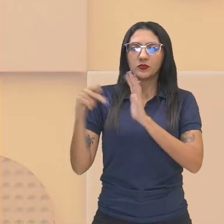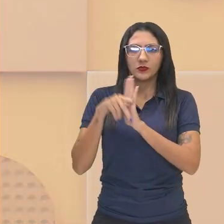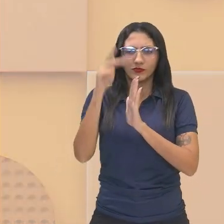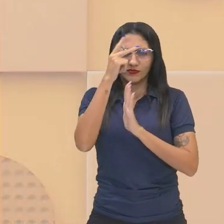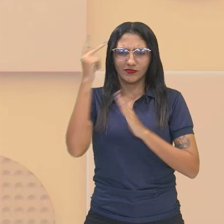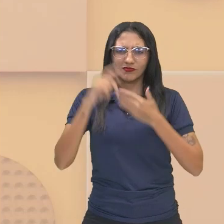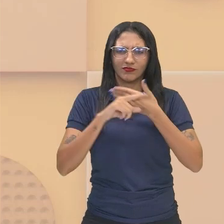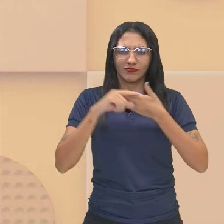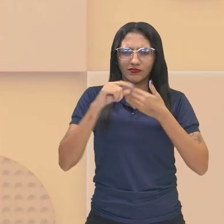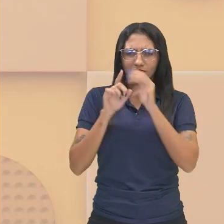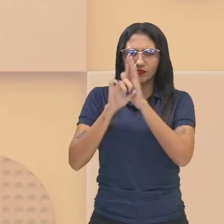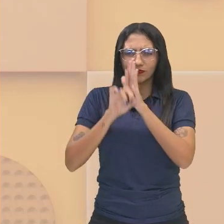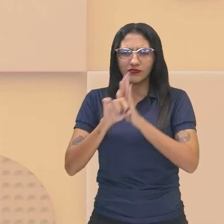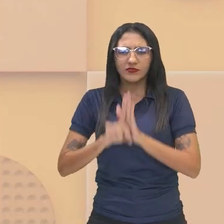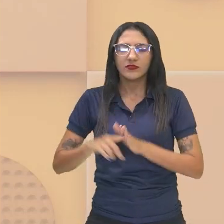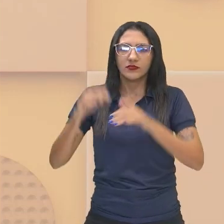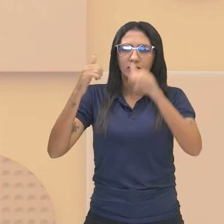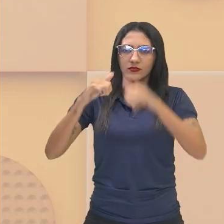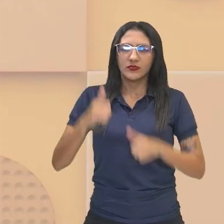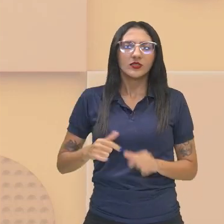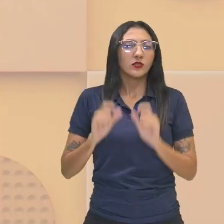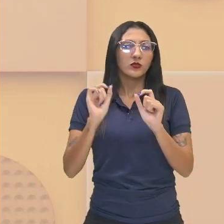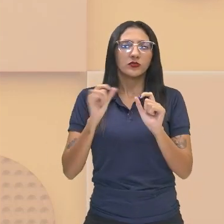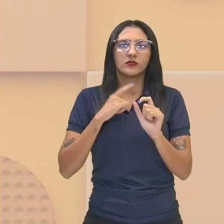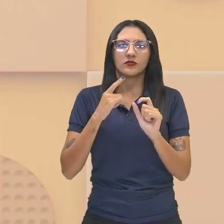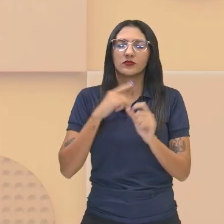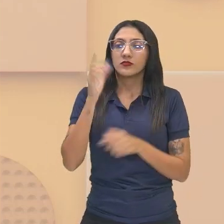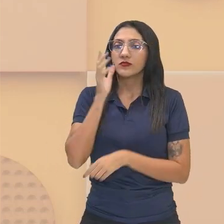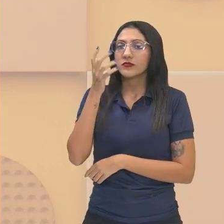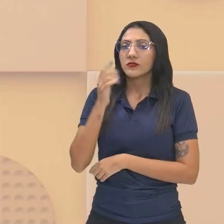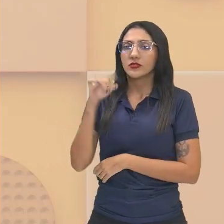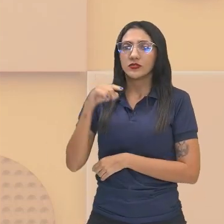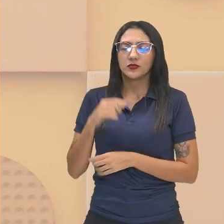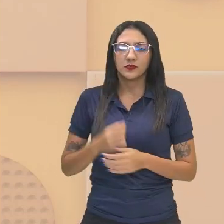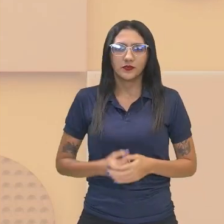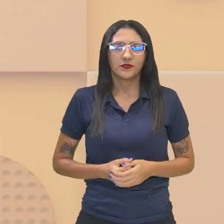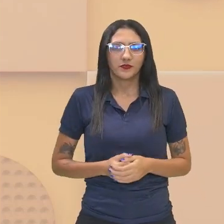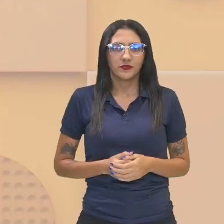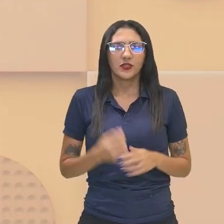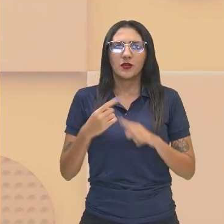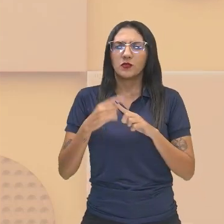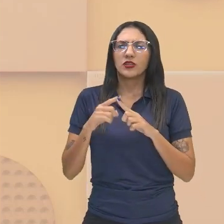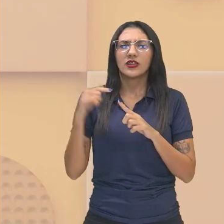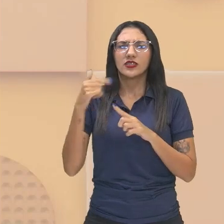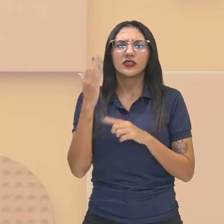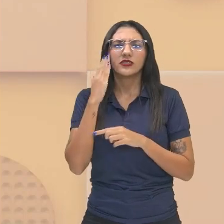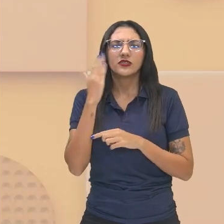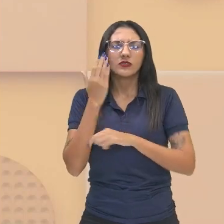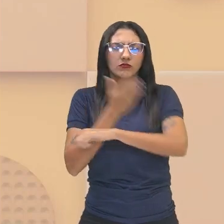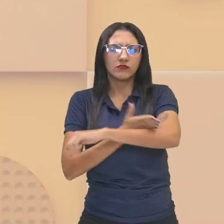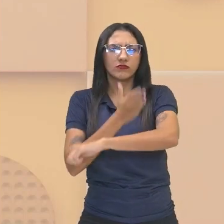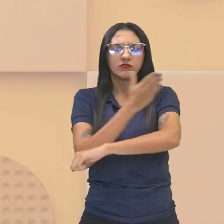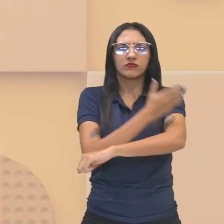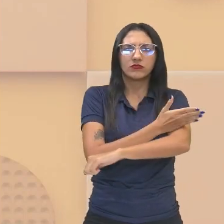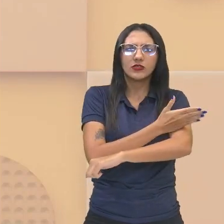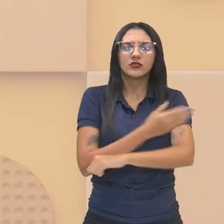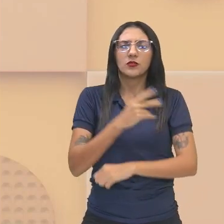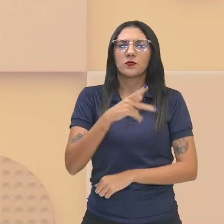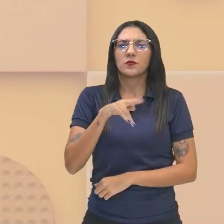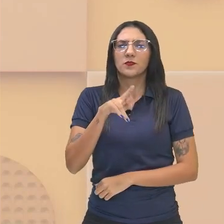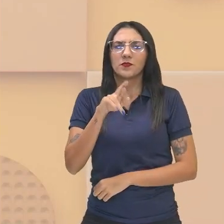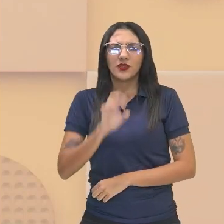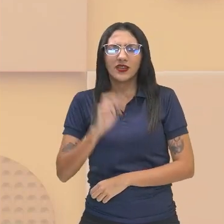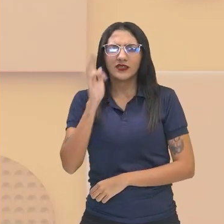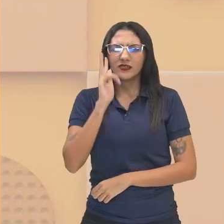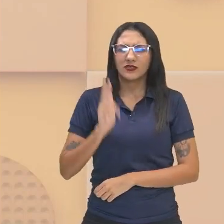investigar, é exatamente o que aconteceu então naquele tempo. Por que a gente caracteriza então a pré-história? Por que a gente caracteriza então a